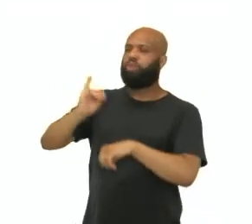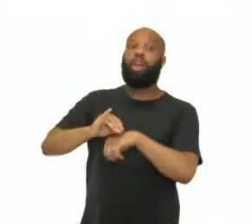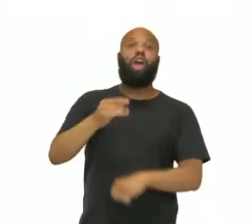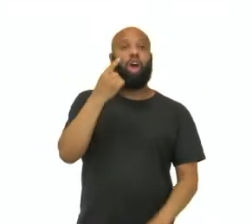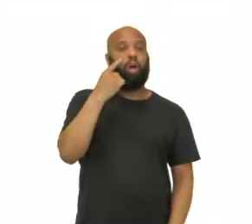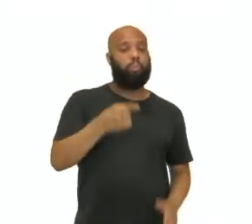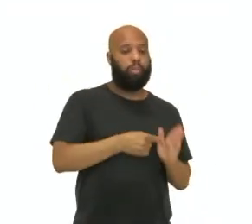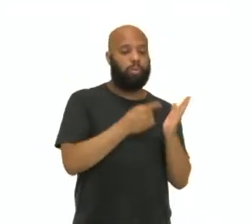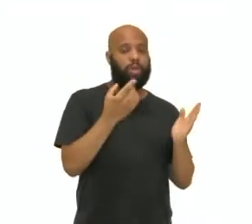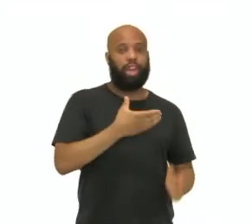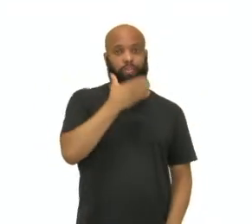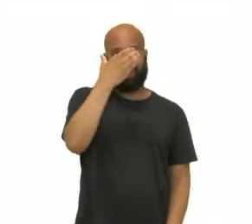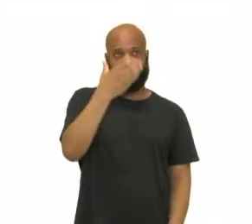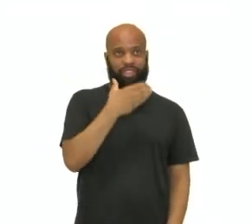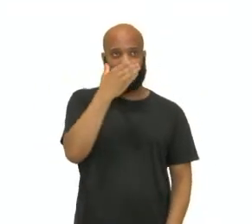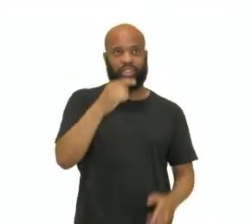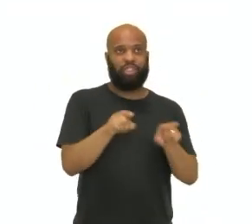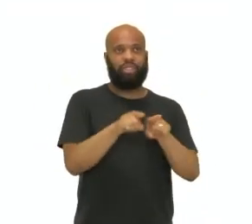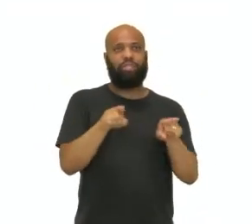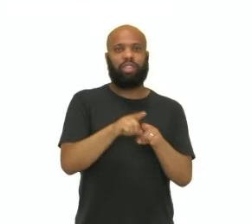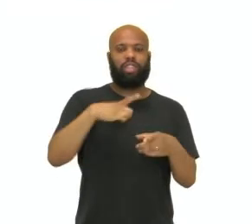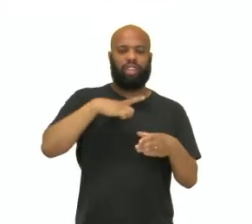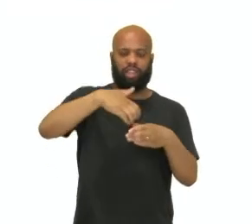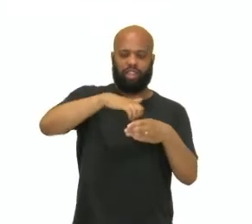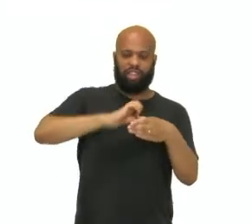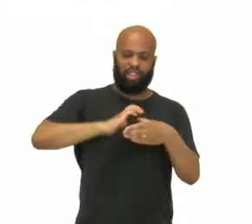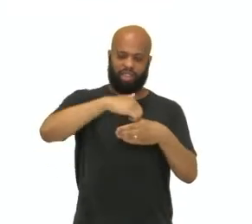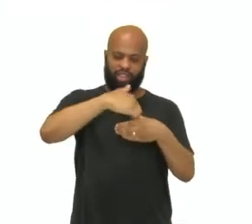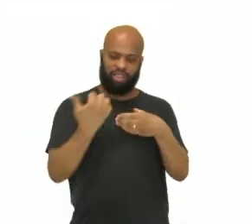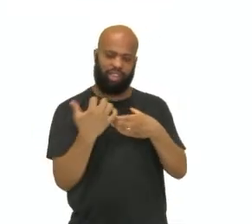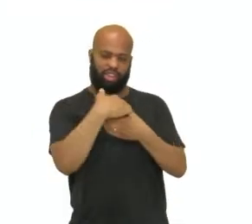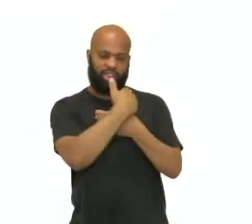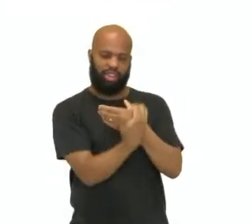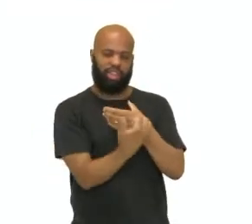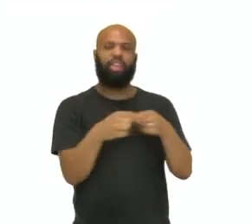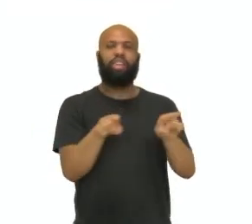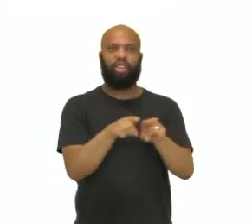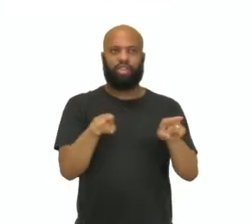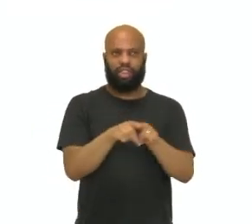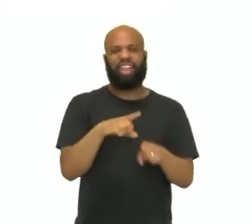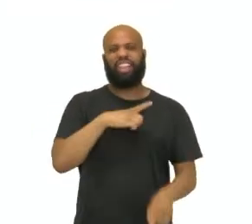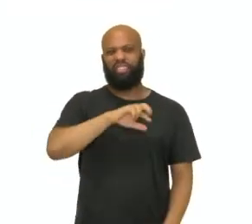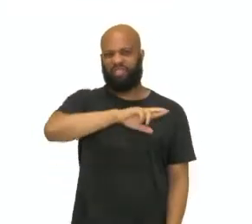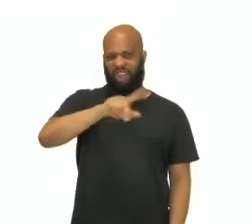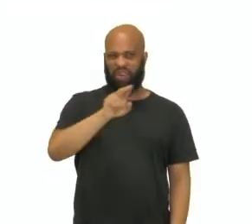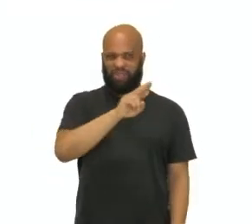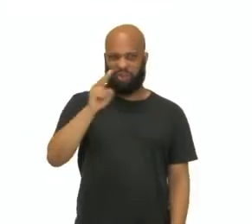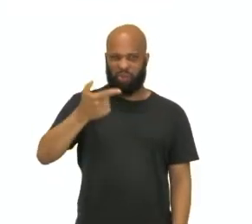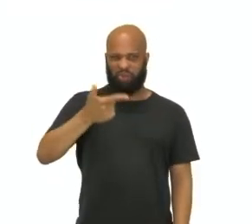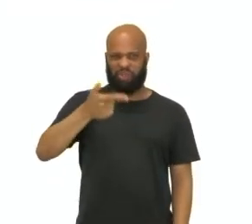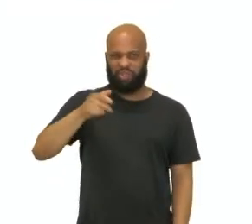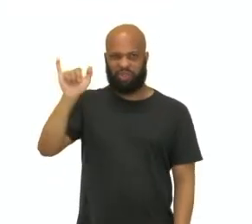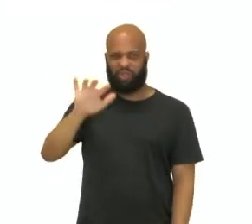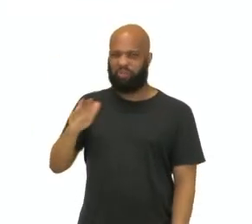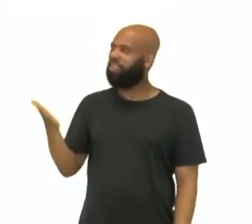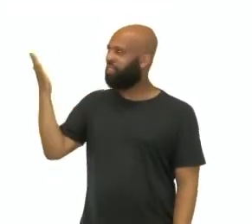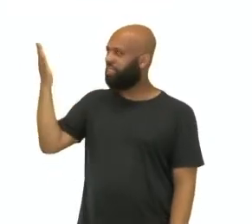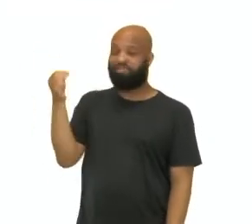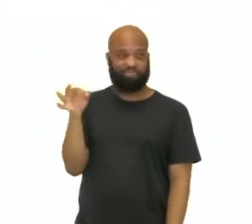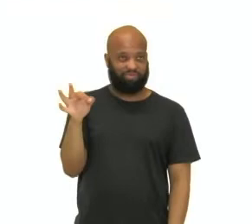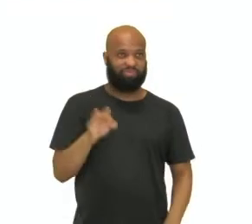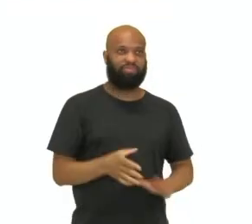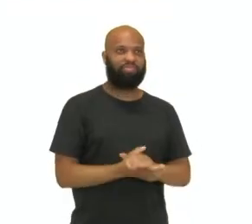maçã, olha só essa, eu conheço como mexerica, lá minha terra, né? Lá nós chamamos de mexerica, uma mexerica,